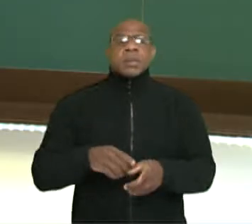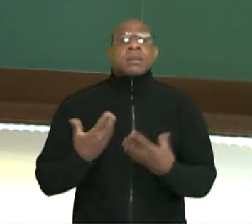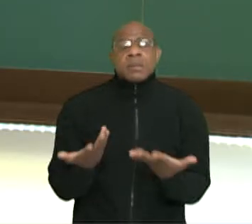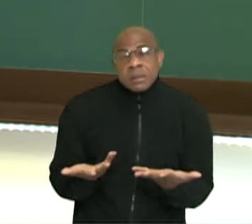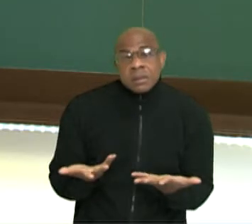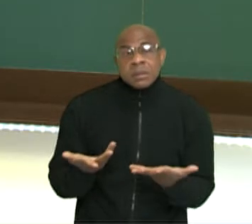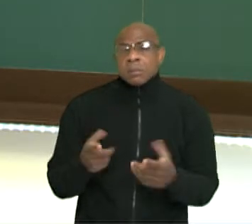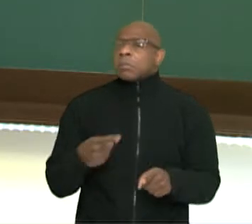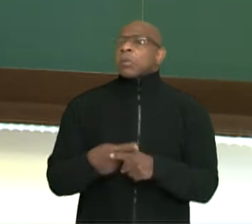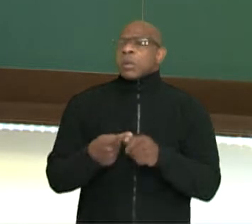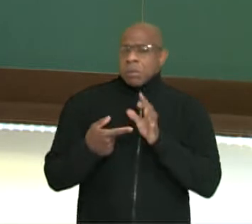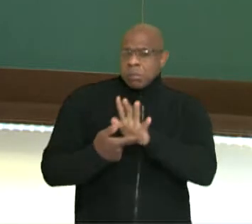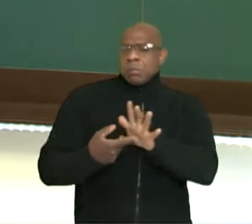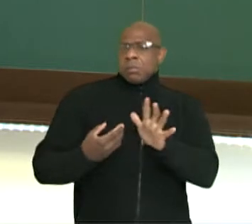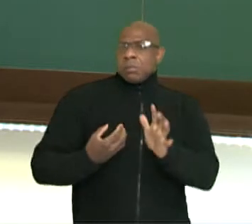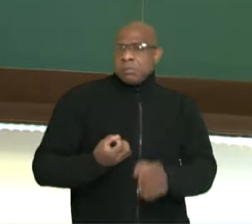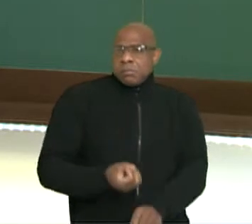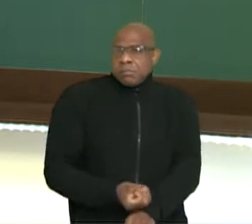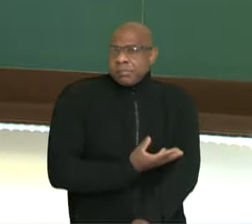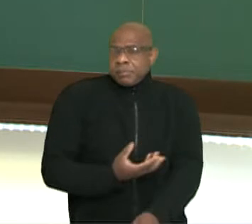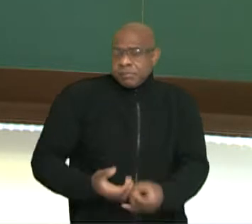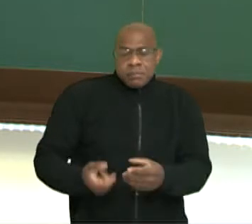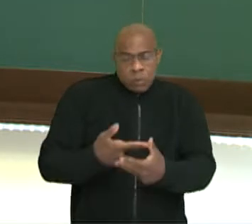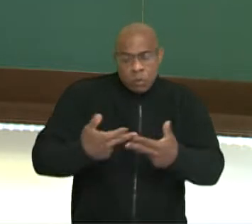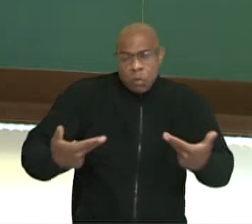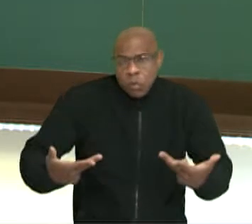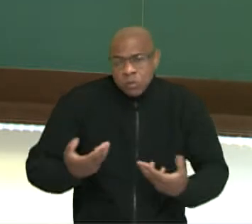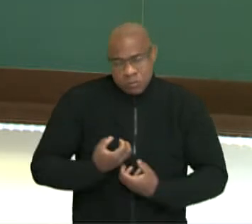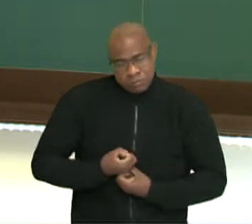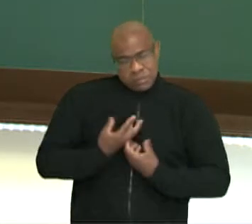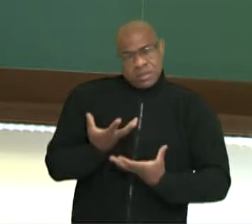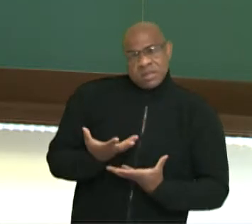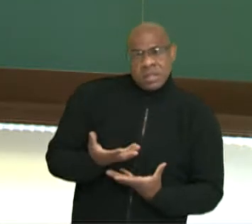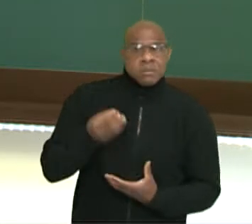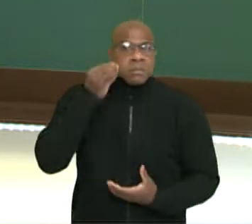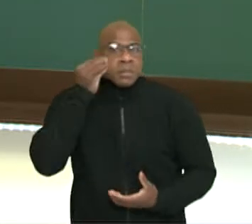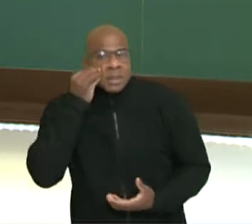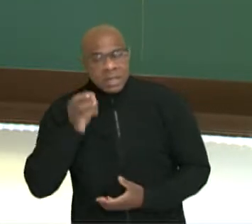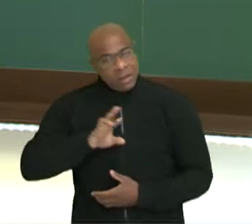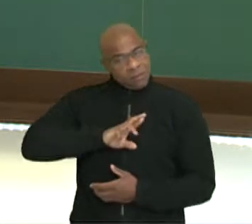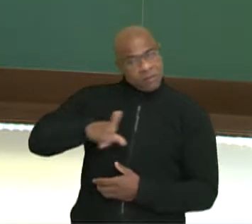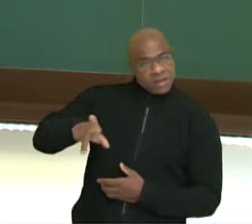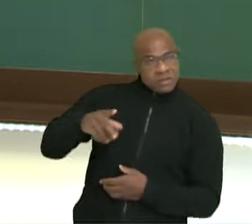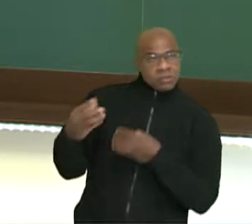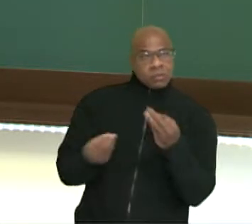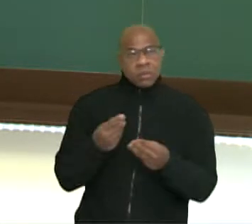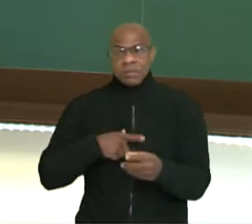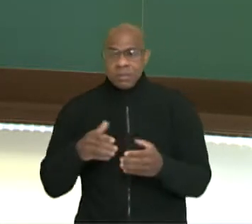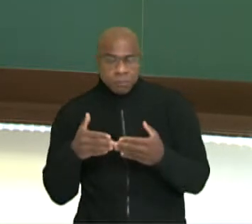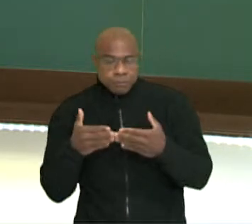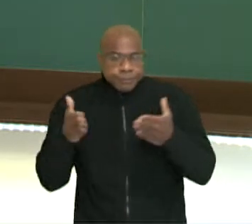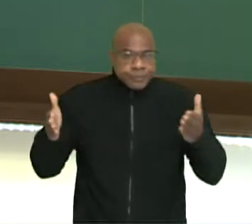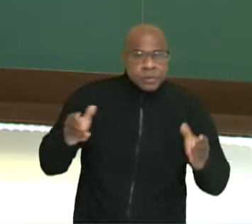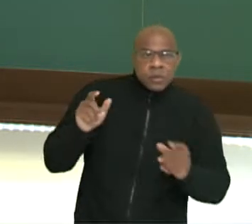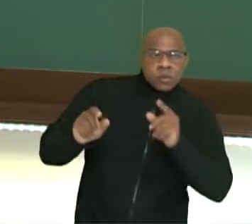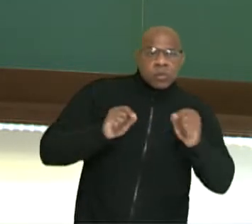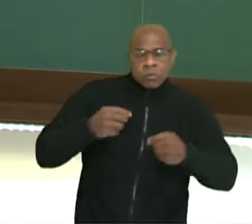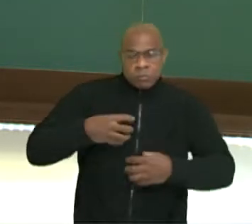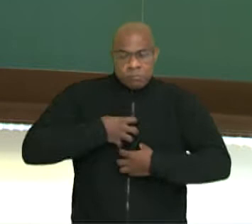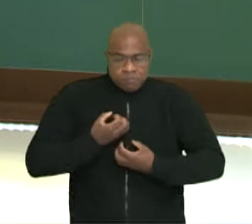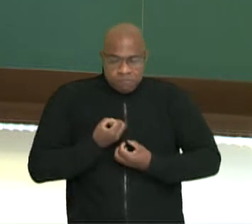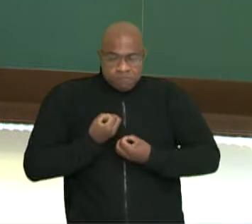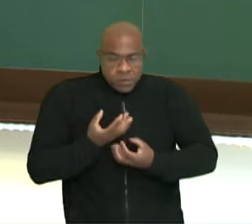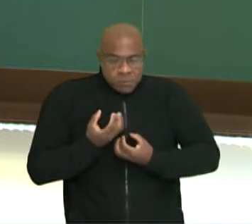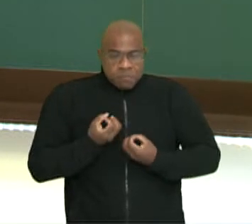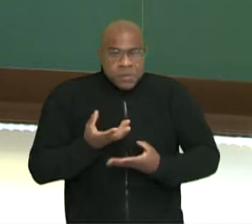Porque experimentar é uma coisa, expressar é outra, e às vezes a gente amplia um pouco essa parte do expressar